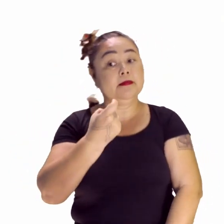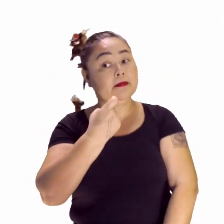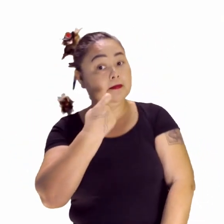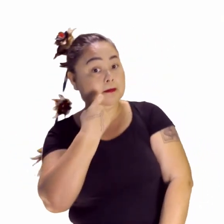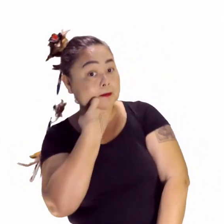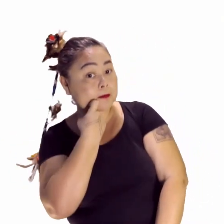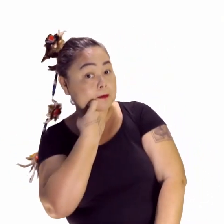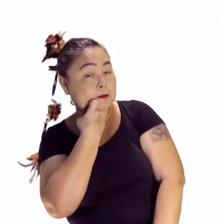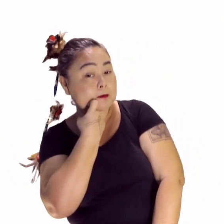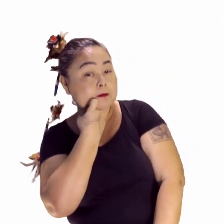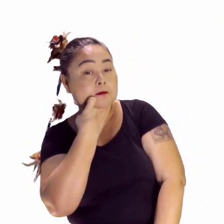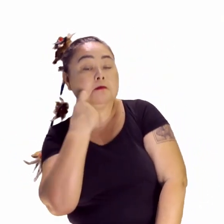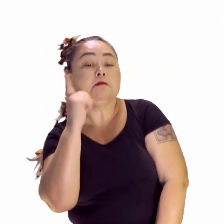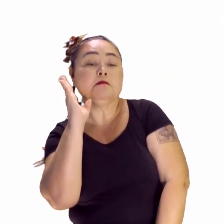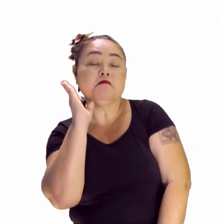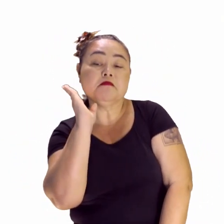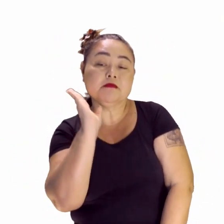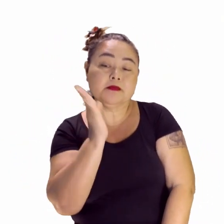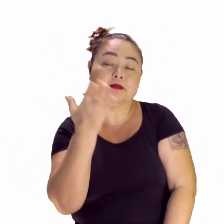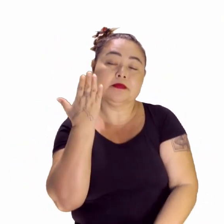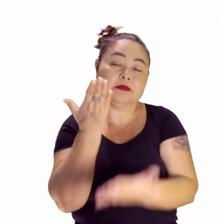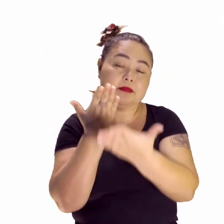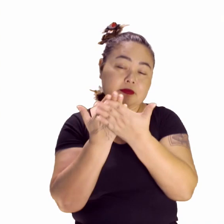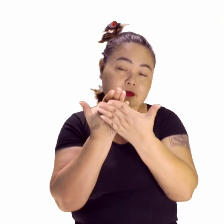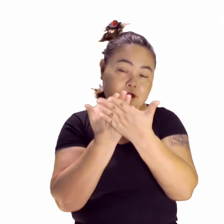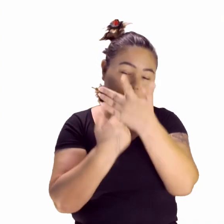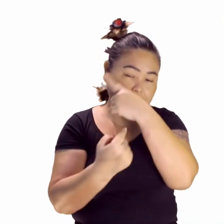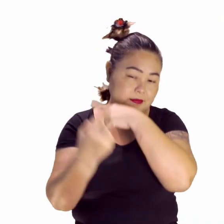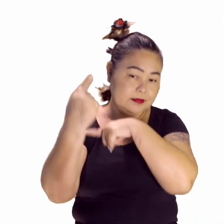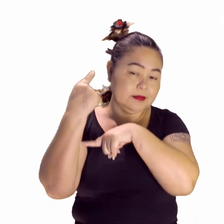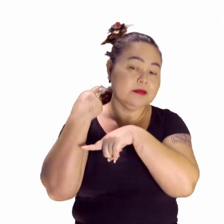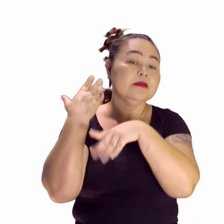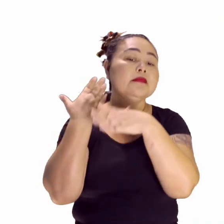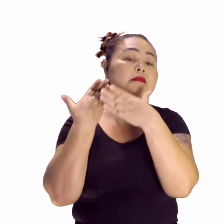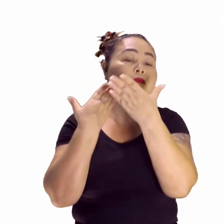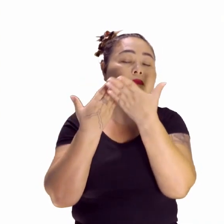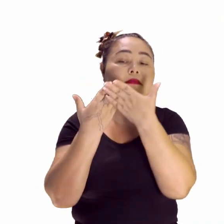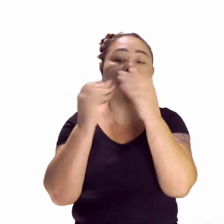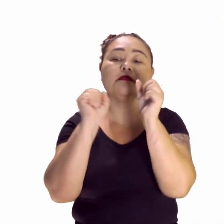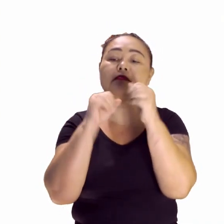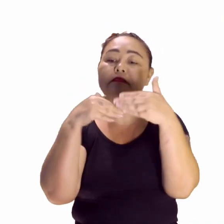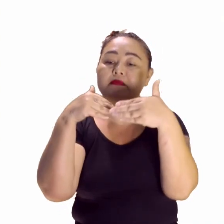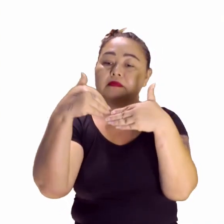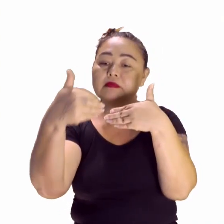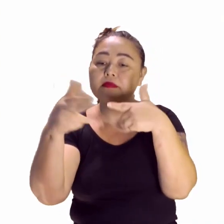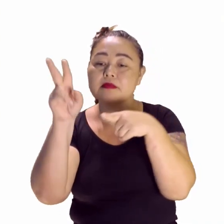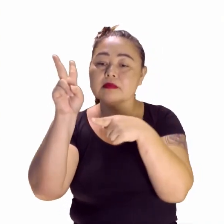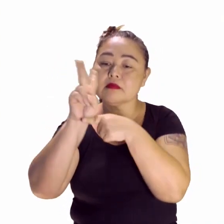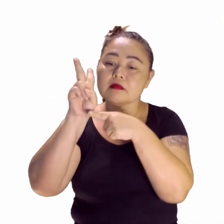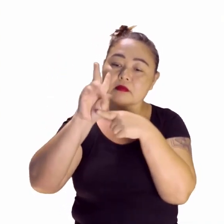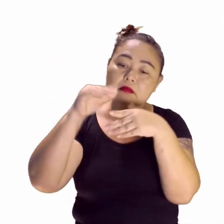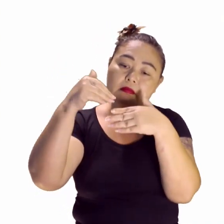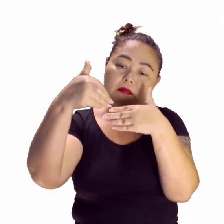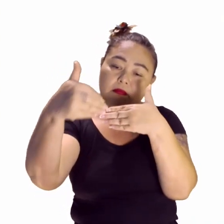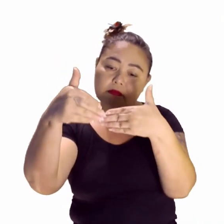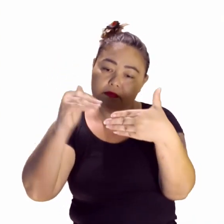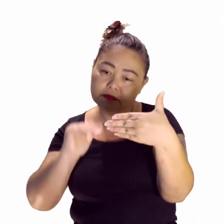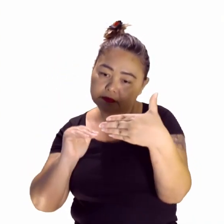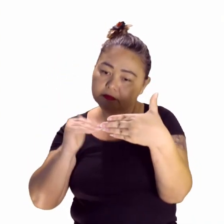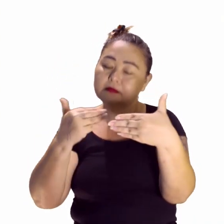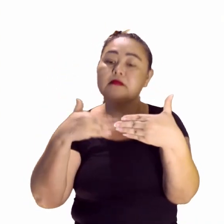o peixe que a gente até estudou na aula passada no sistema de produção semi